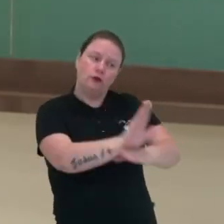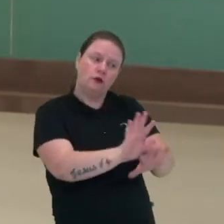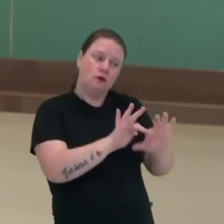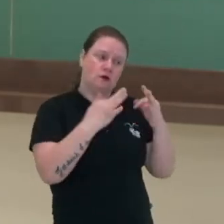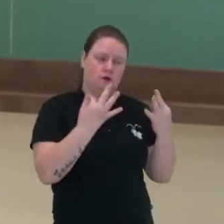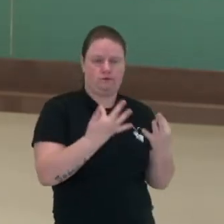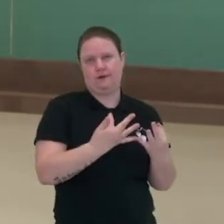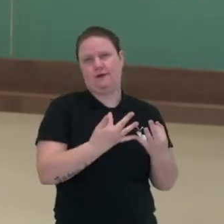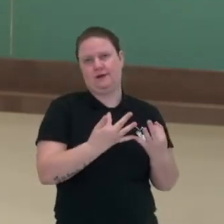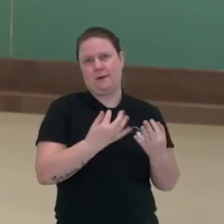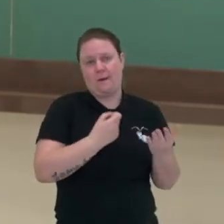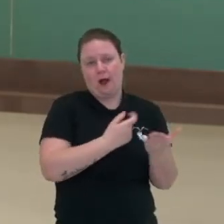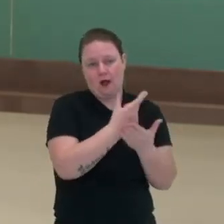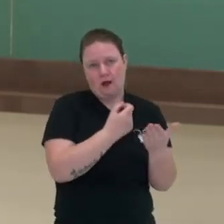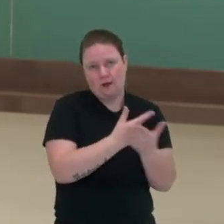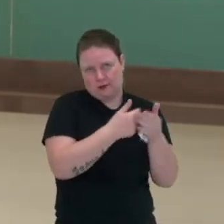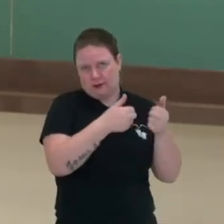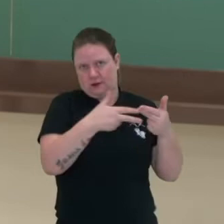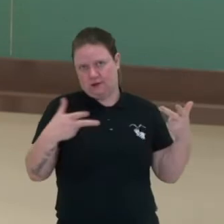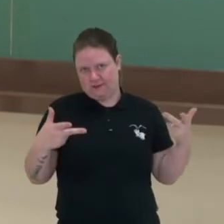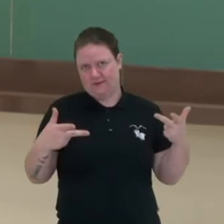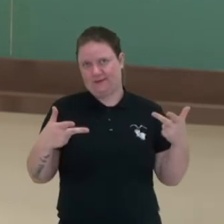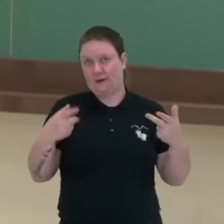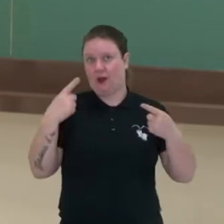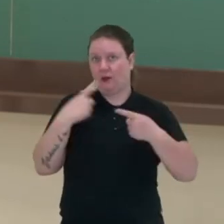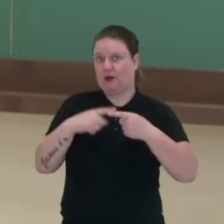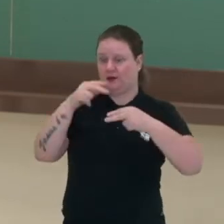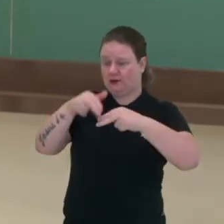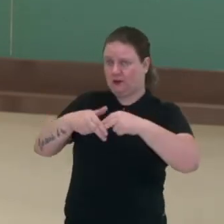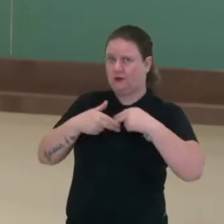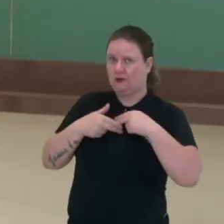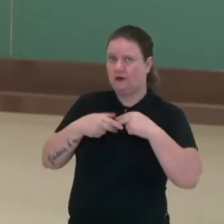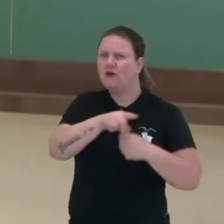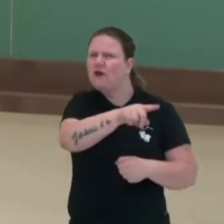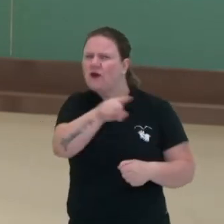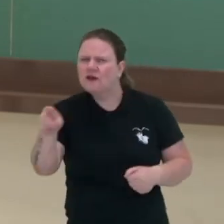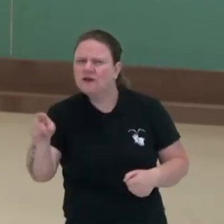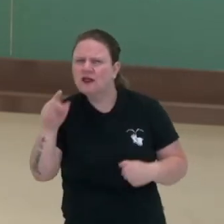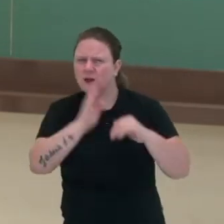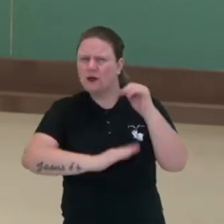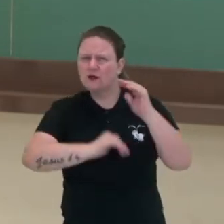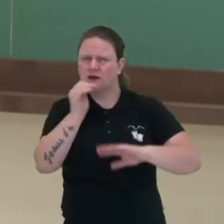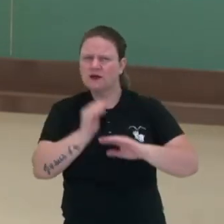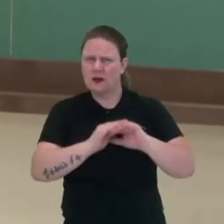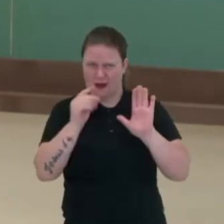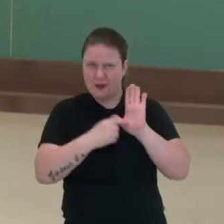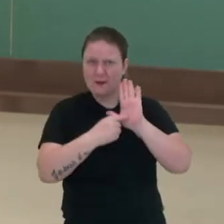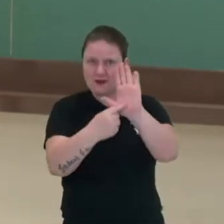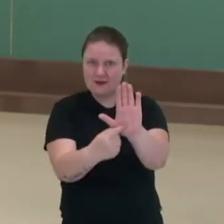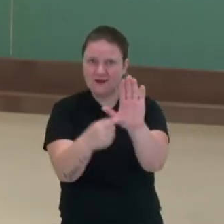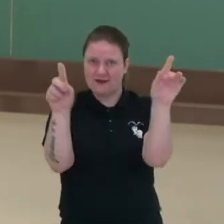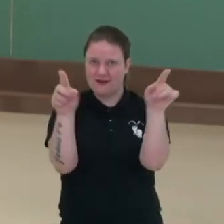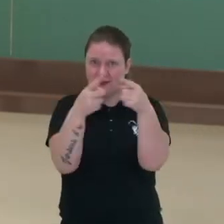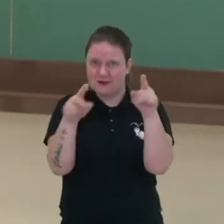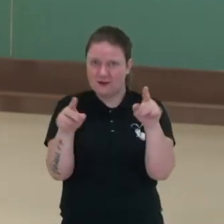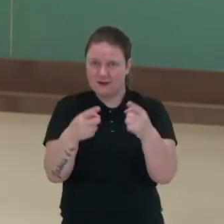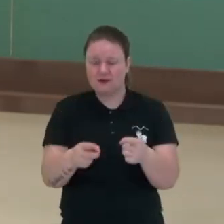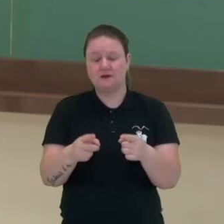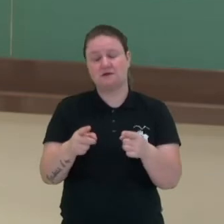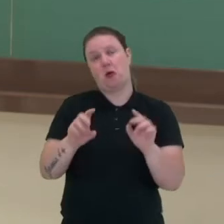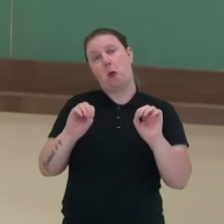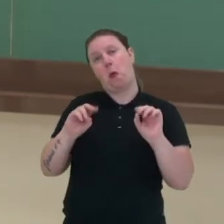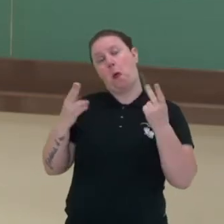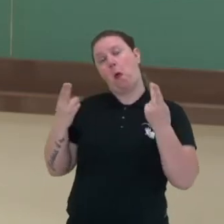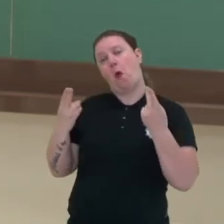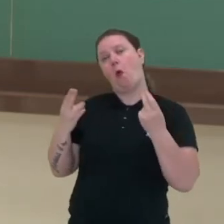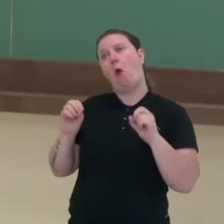por isso que ele colocou ali tantas profissões. Será que a profissão que você quer seguir foi contemplada ali? Será que apareceu? Ou será que você quer